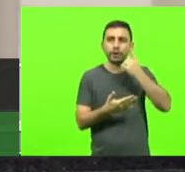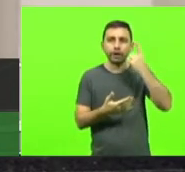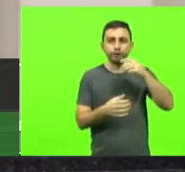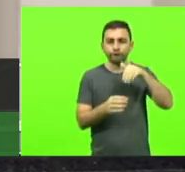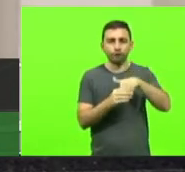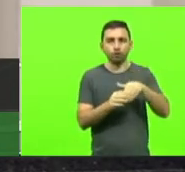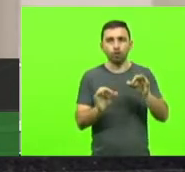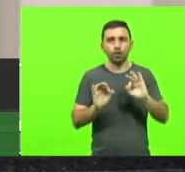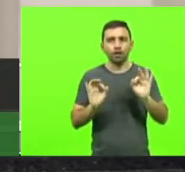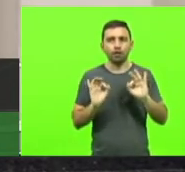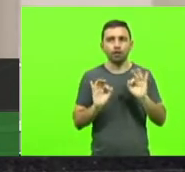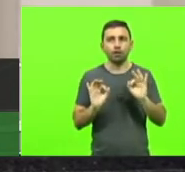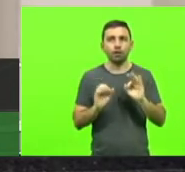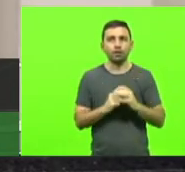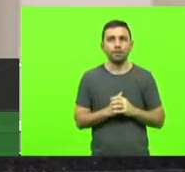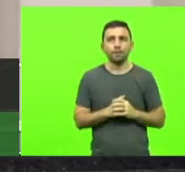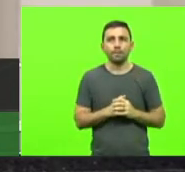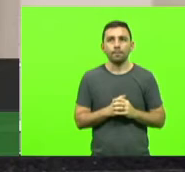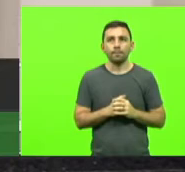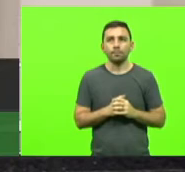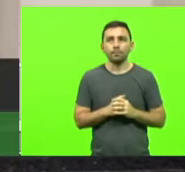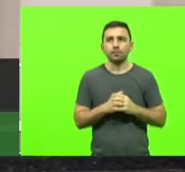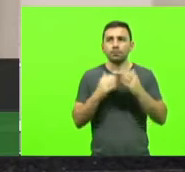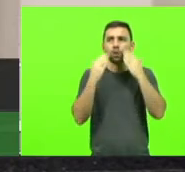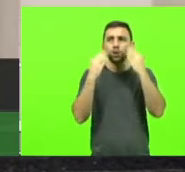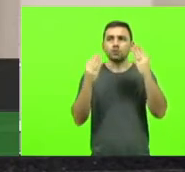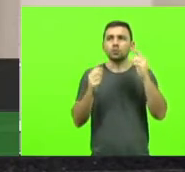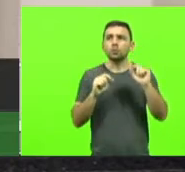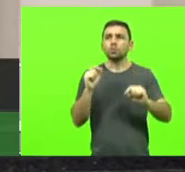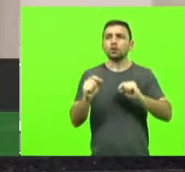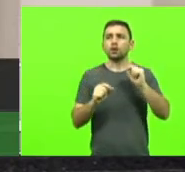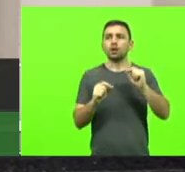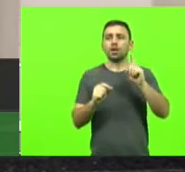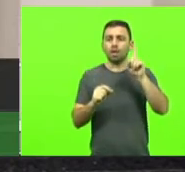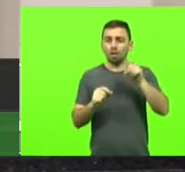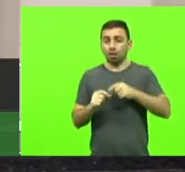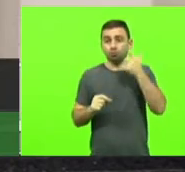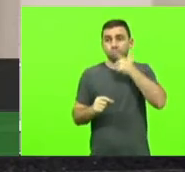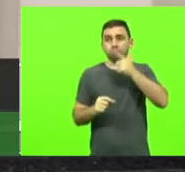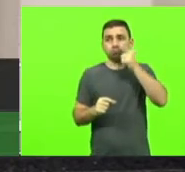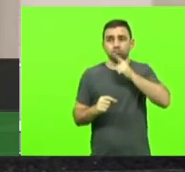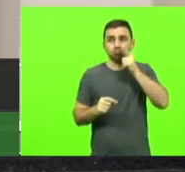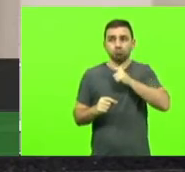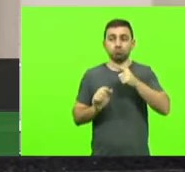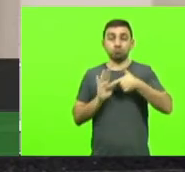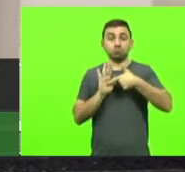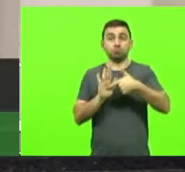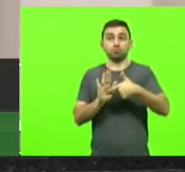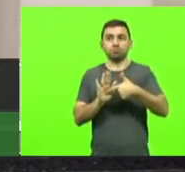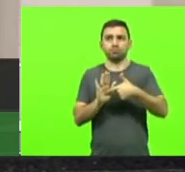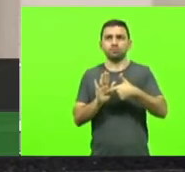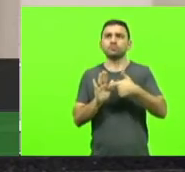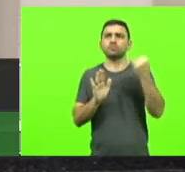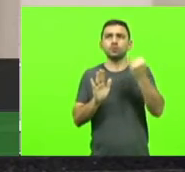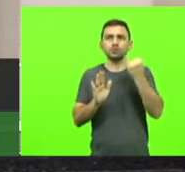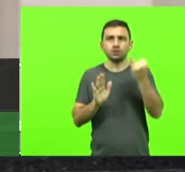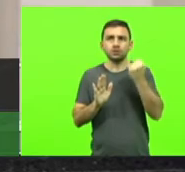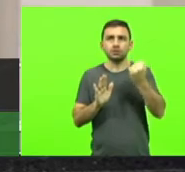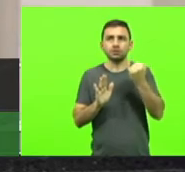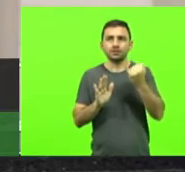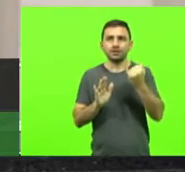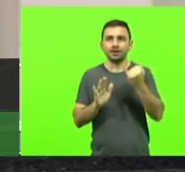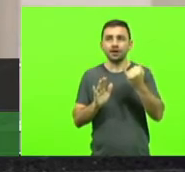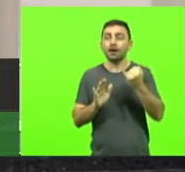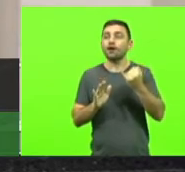votaram se mostram agora como os pais da criança, e é importante que se diga isso daí. Quando o filho